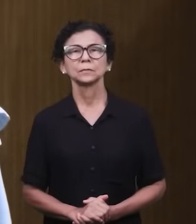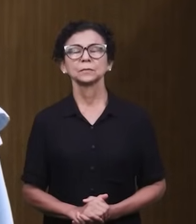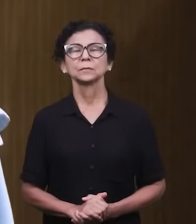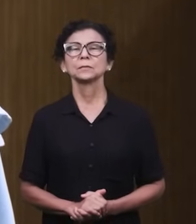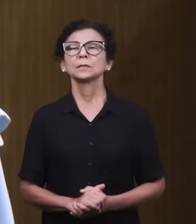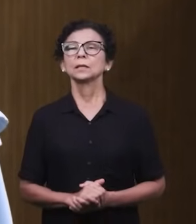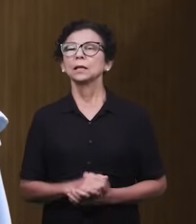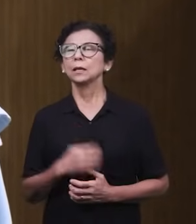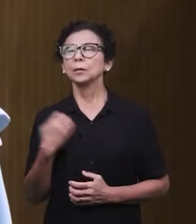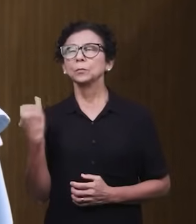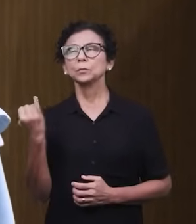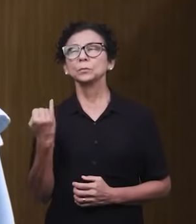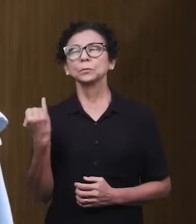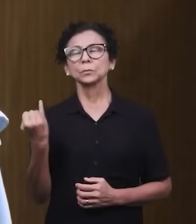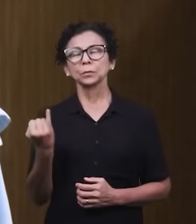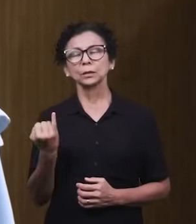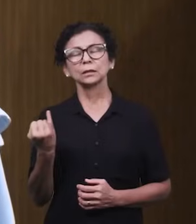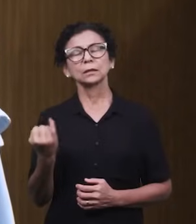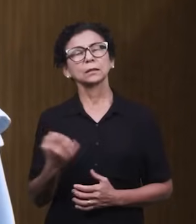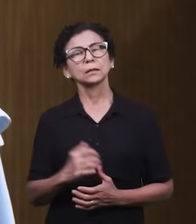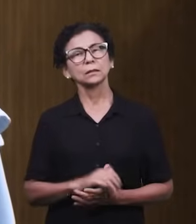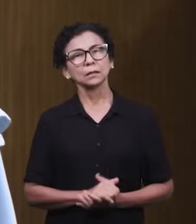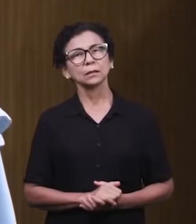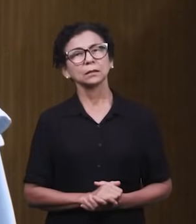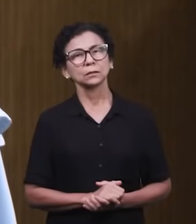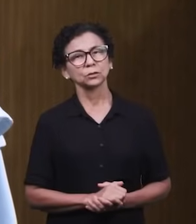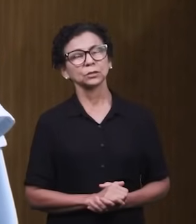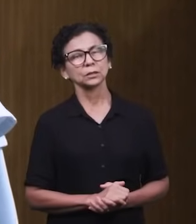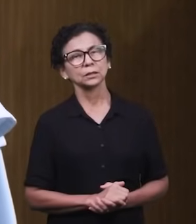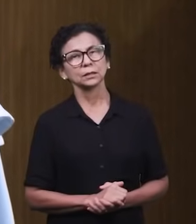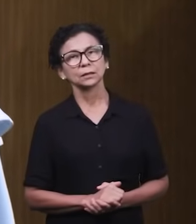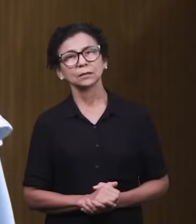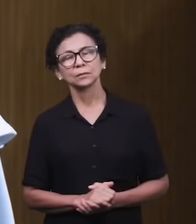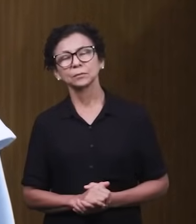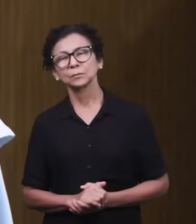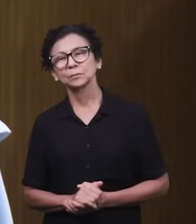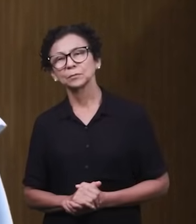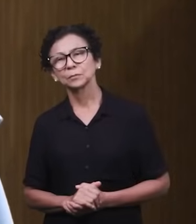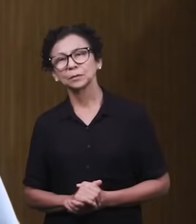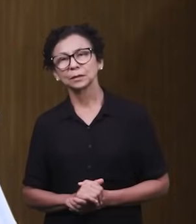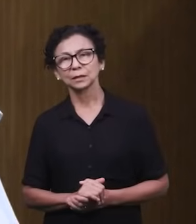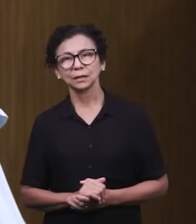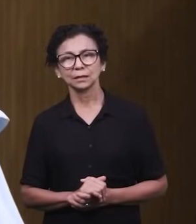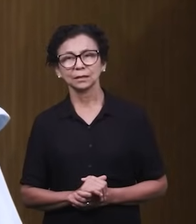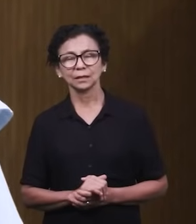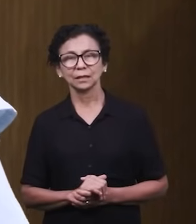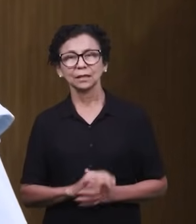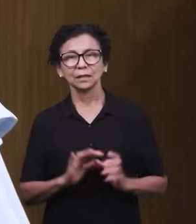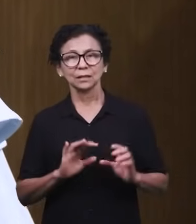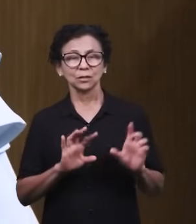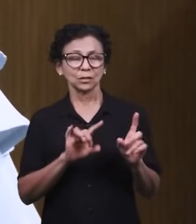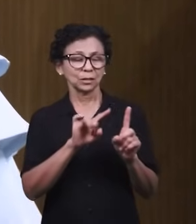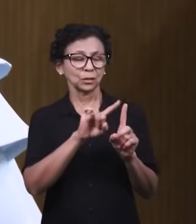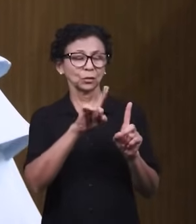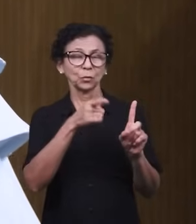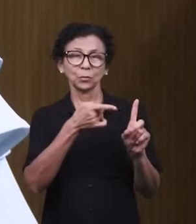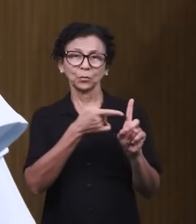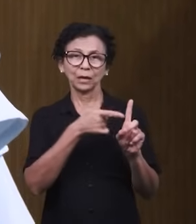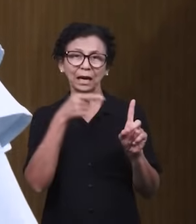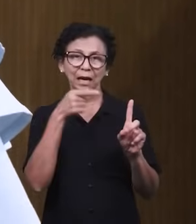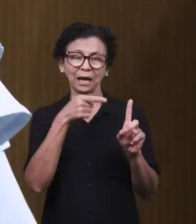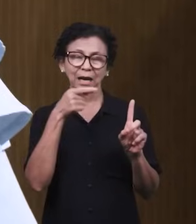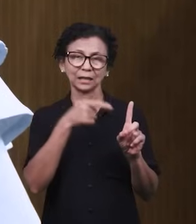porque os nossos filhos são iniciados na musicalização desde bebês hoje em dia, né? Aliás, no ventre já tem a classe,